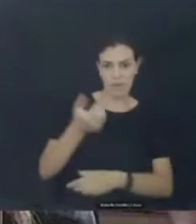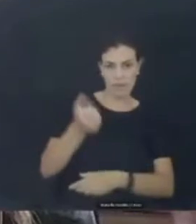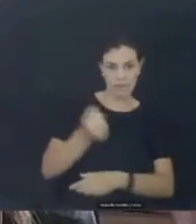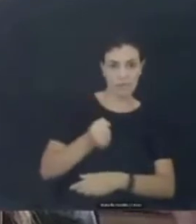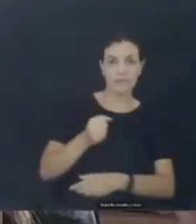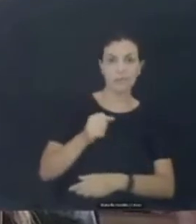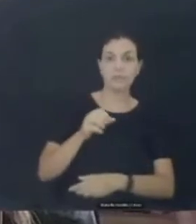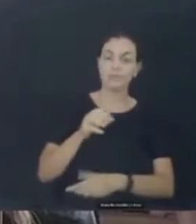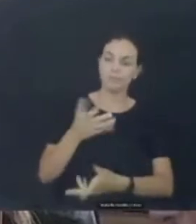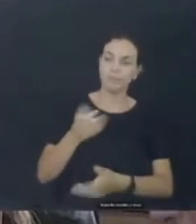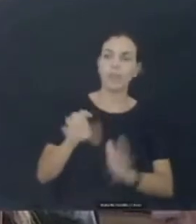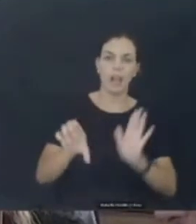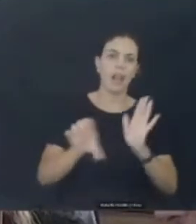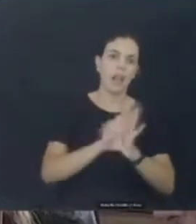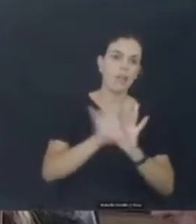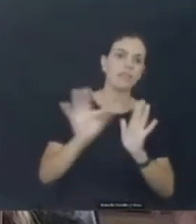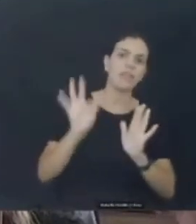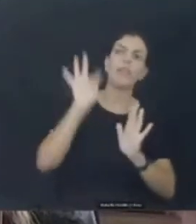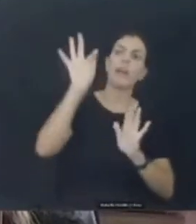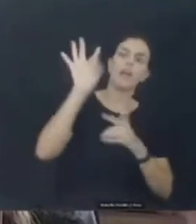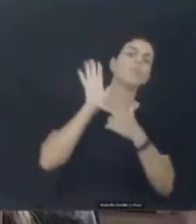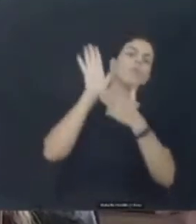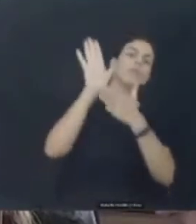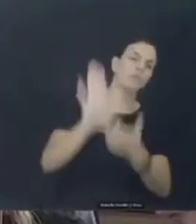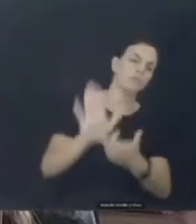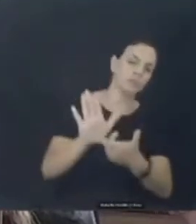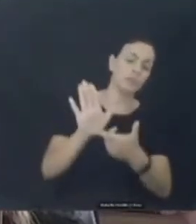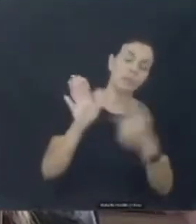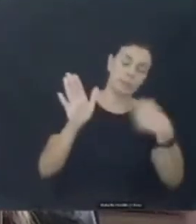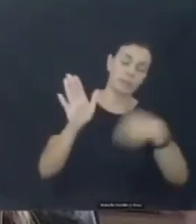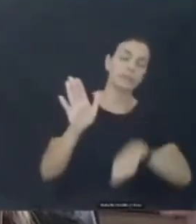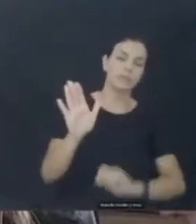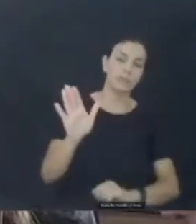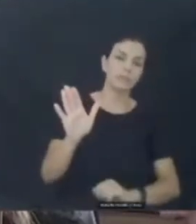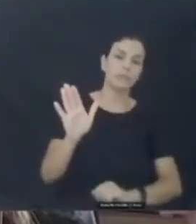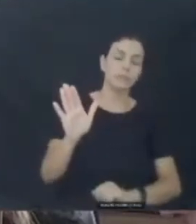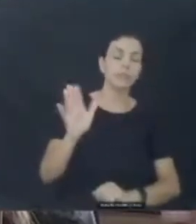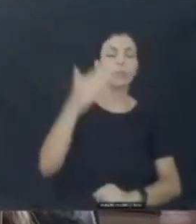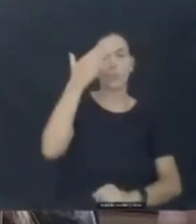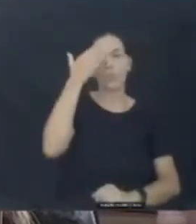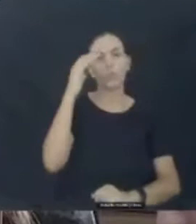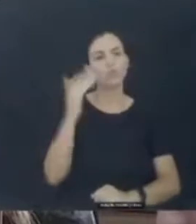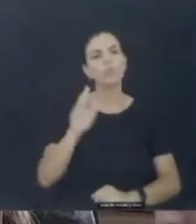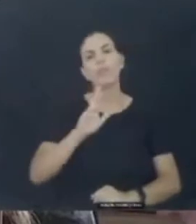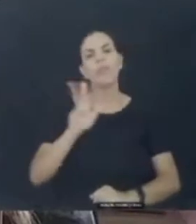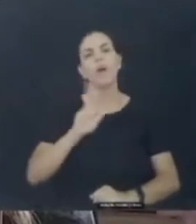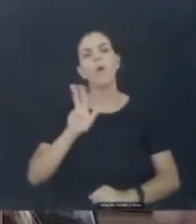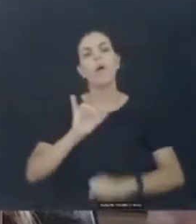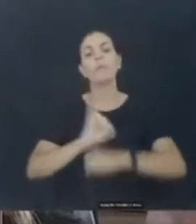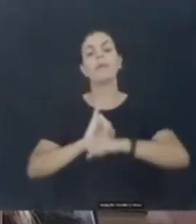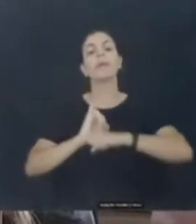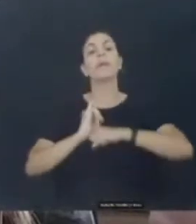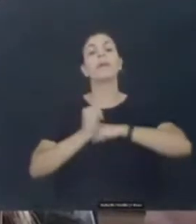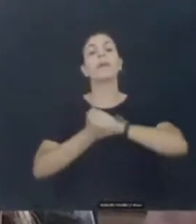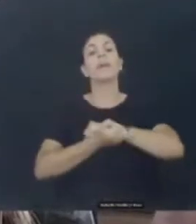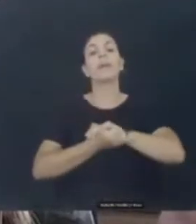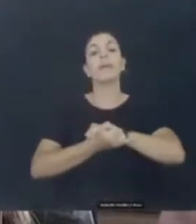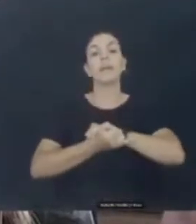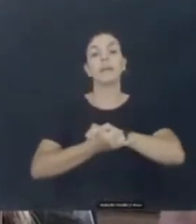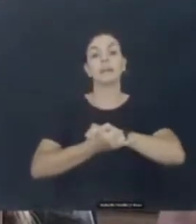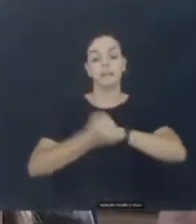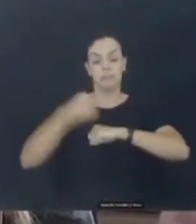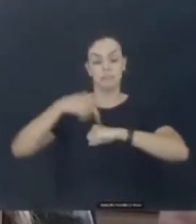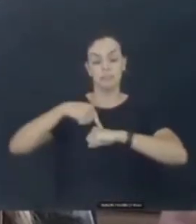federal já diz que é. Curitiba não é uma ilha que está isolada do contexto